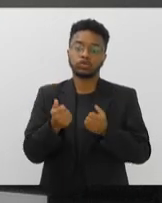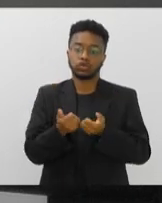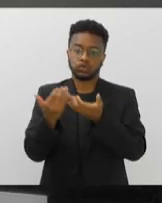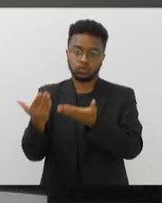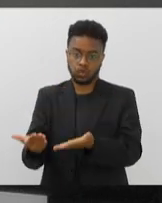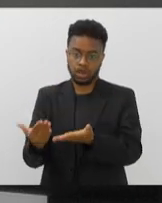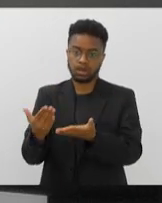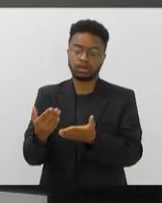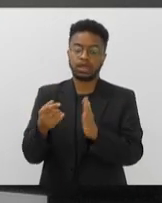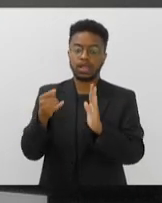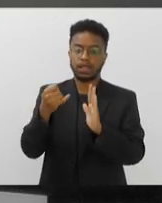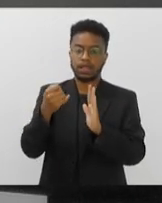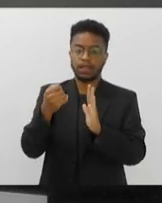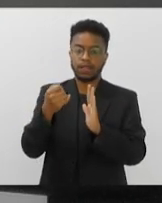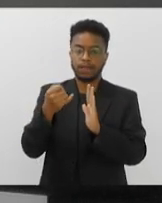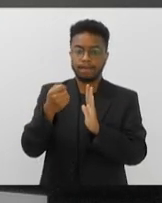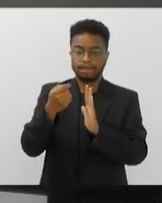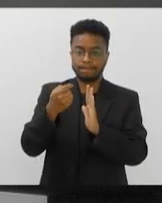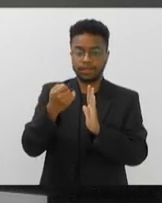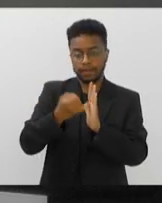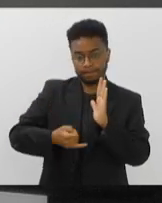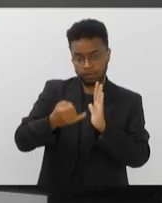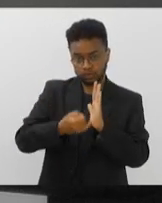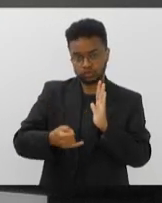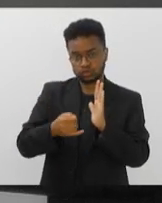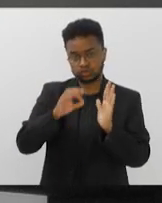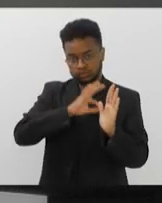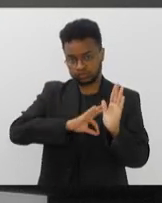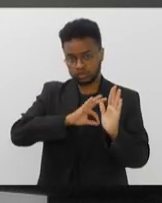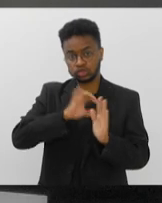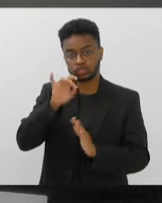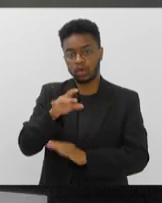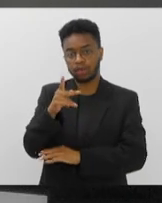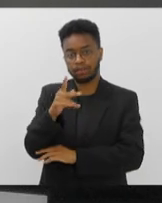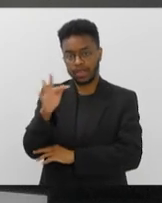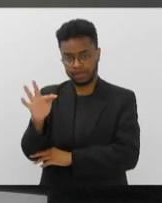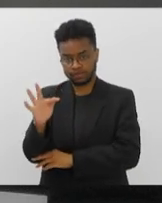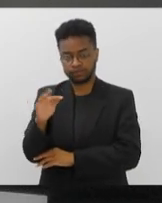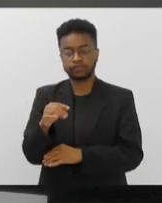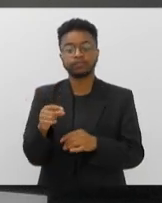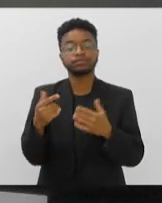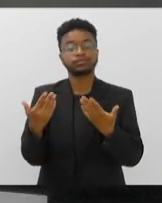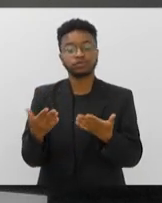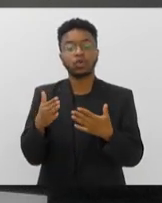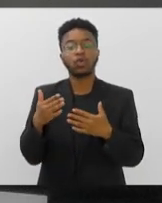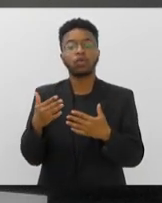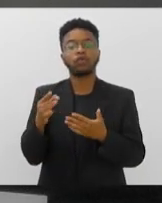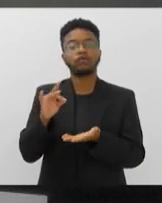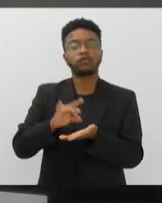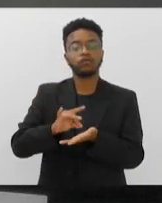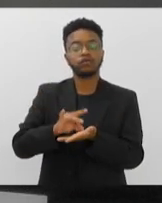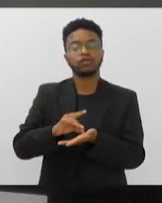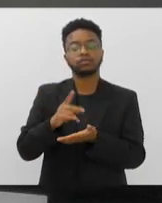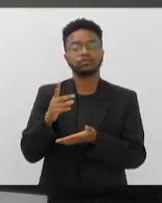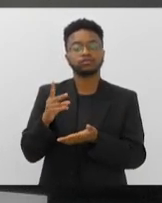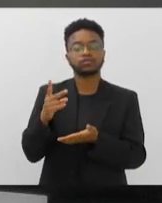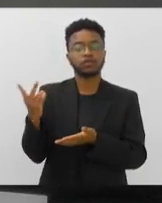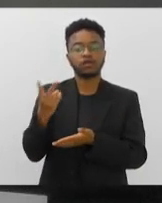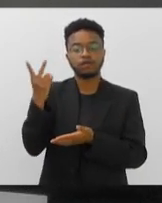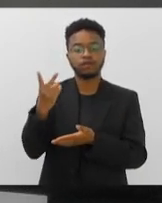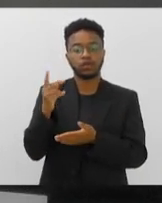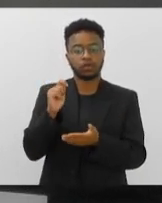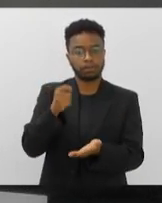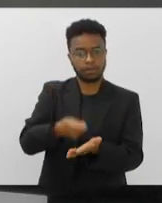renda de pessoa e era só de pessoa física eles não colocava pessoa jurídica e qual o valor real de doação de Imposto de Renda que houve